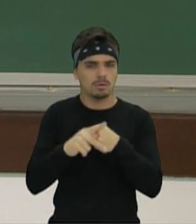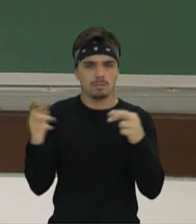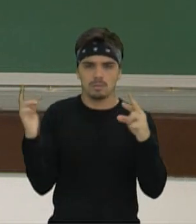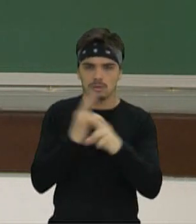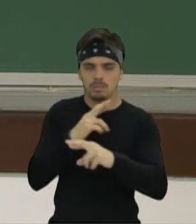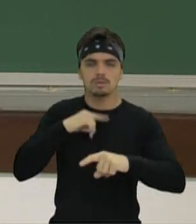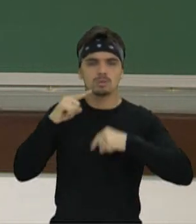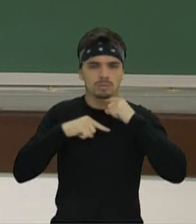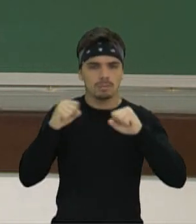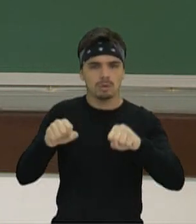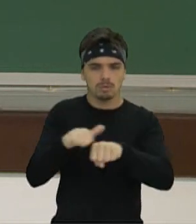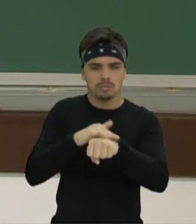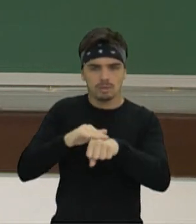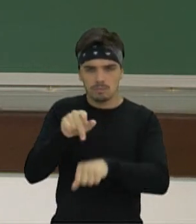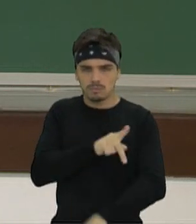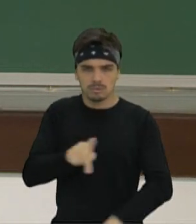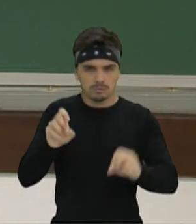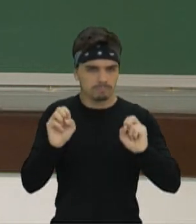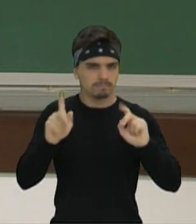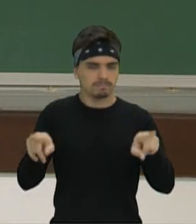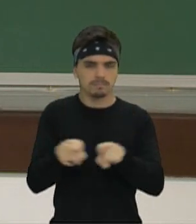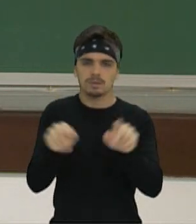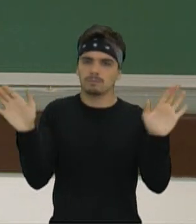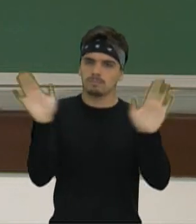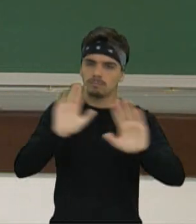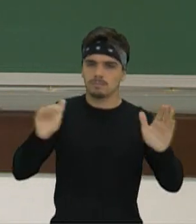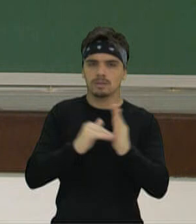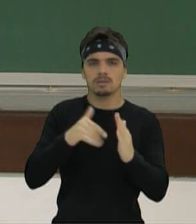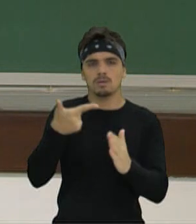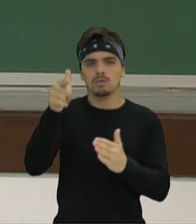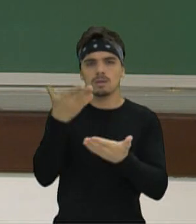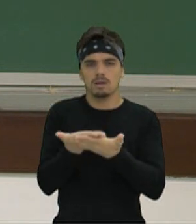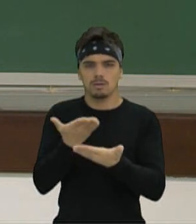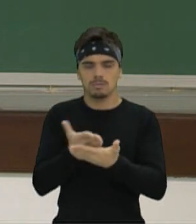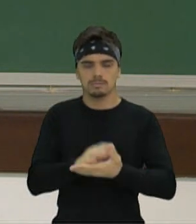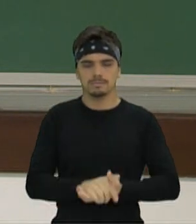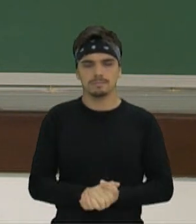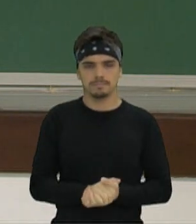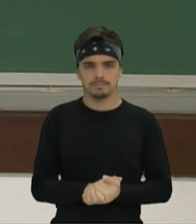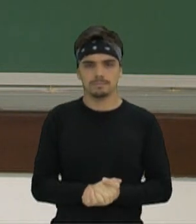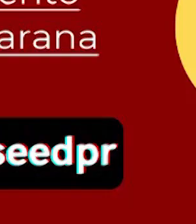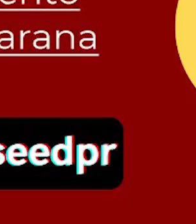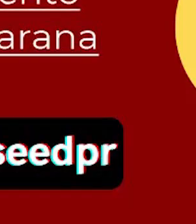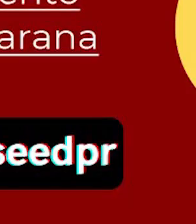e qualquer dúvida lá, conversa com o teu professor, beleza? Bye bye and see you next class.